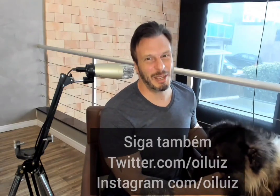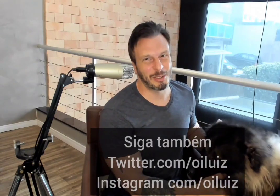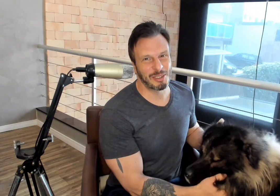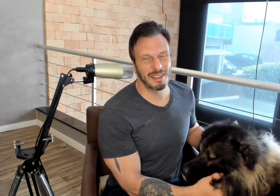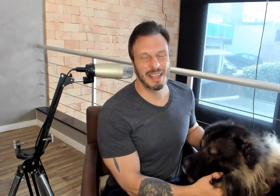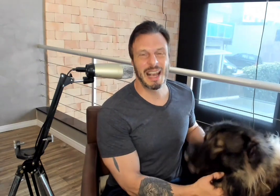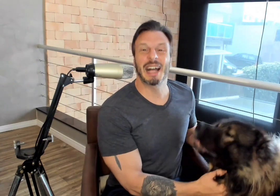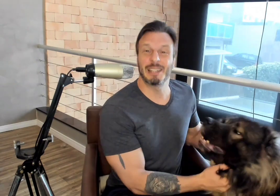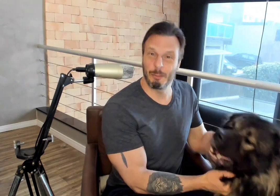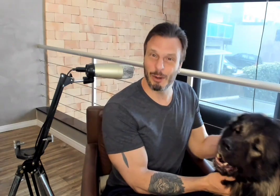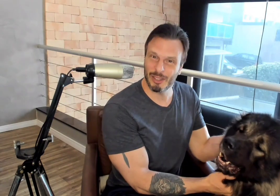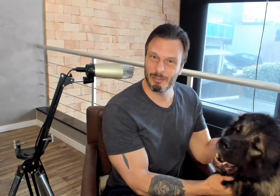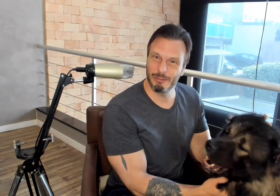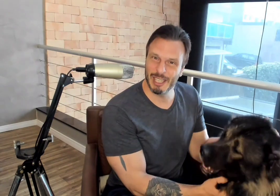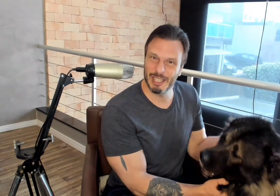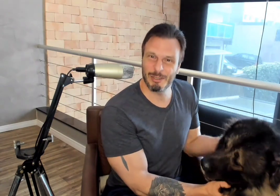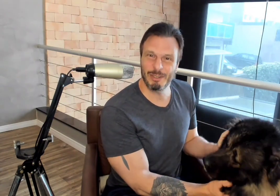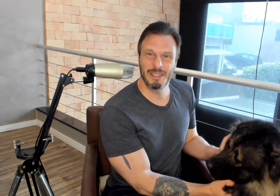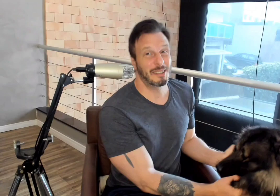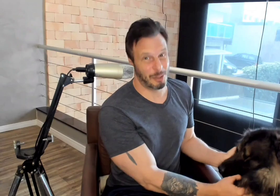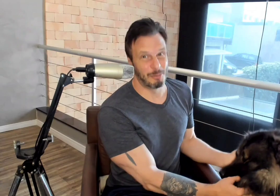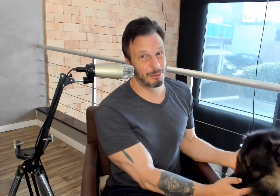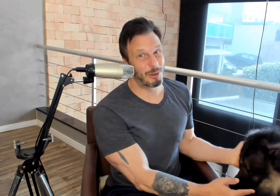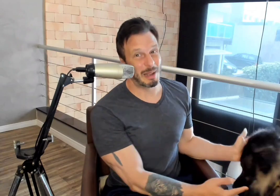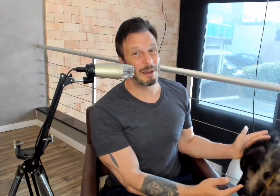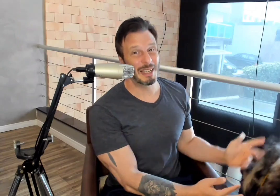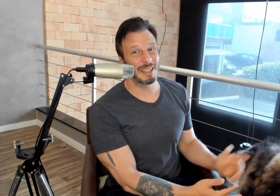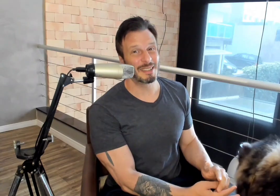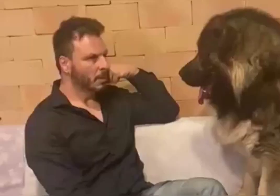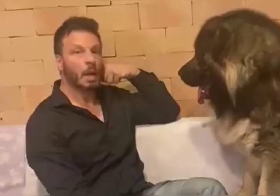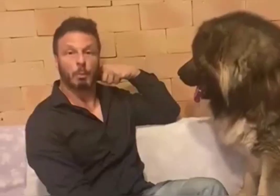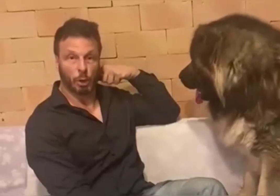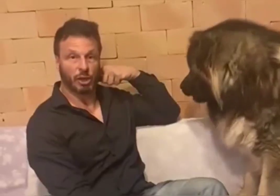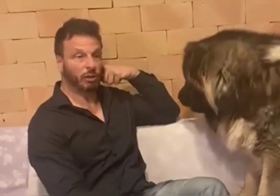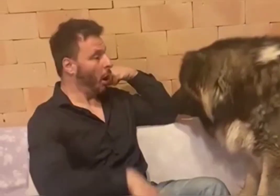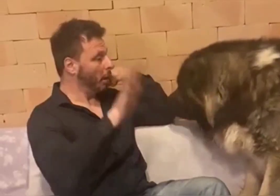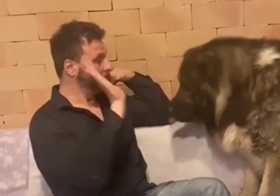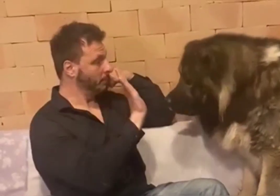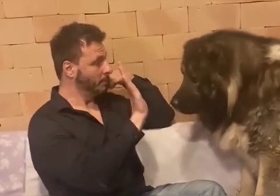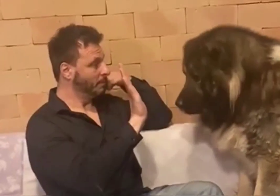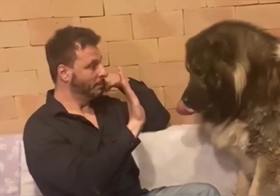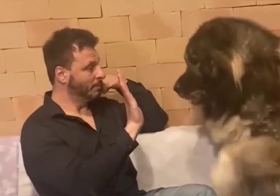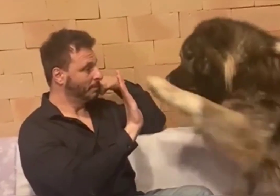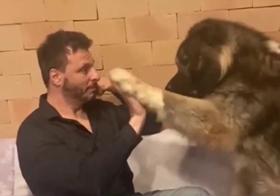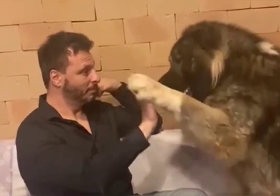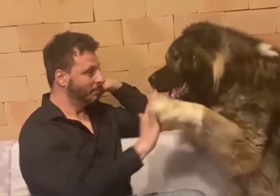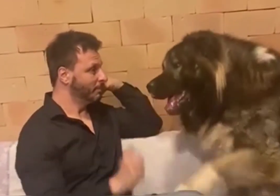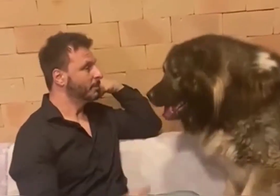inimigos. Até o próximo vídeo, se o mundo não acabar antes. Por hoje é só.